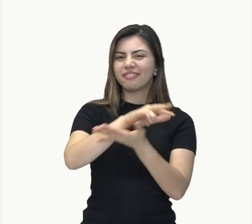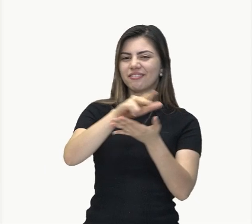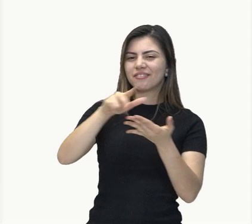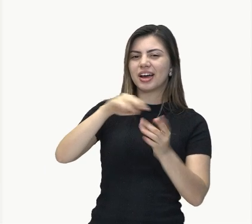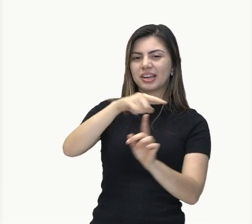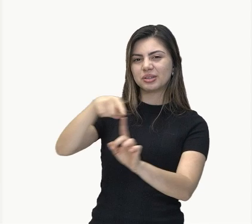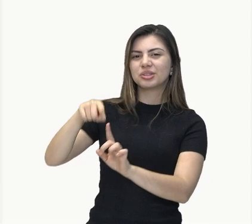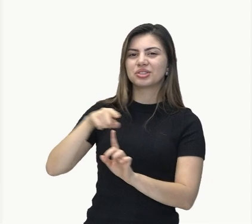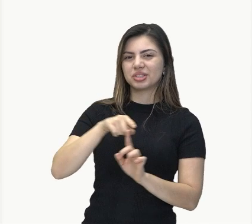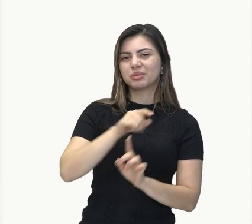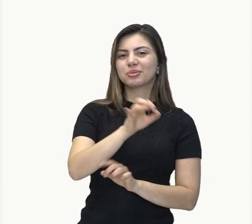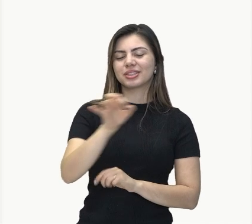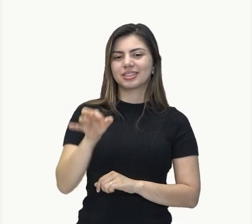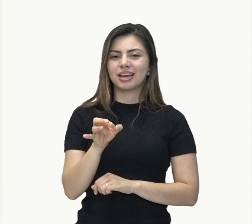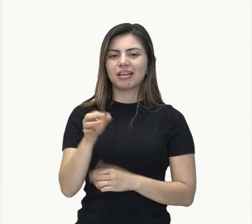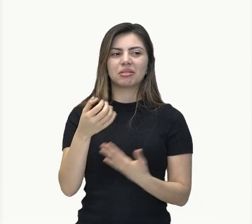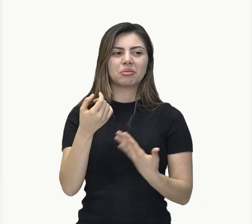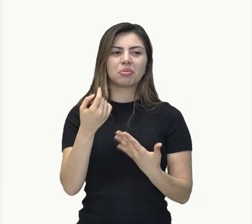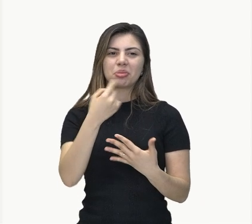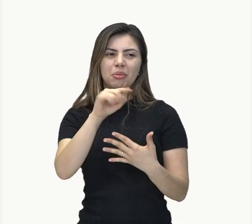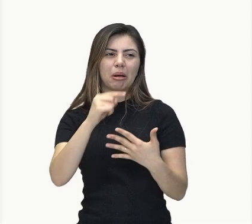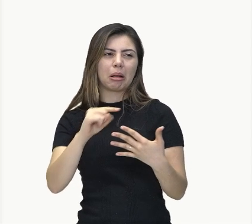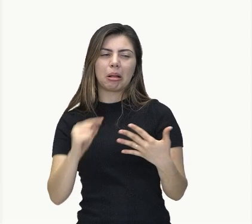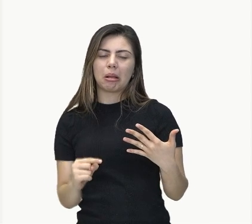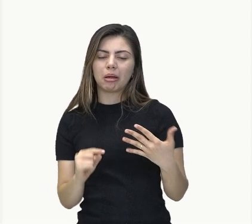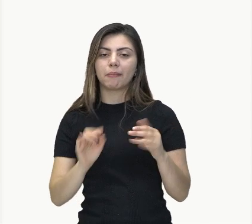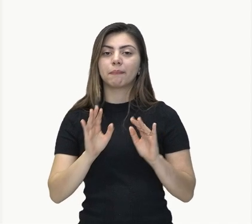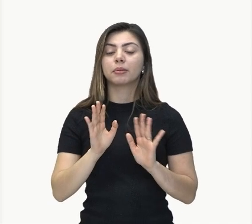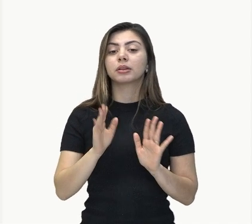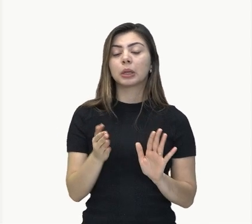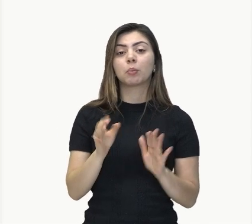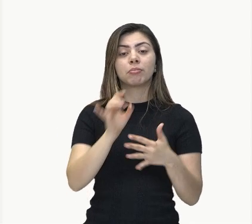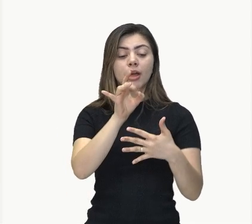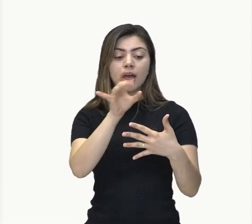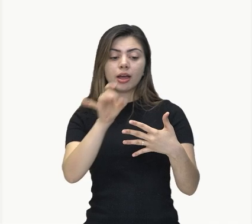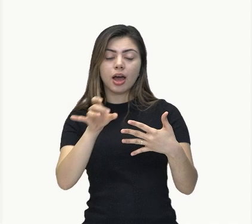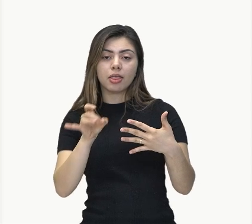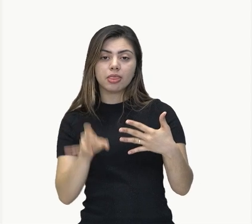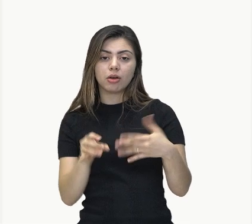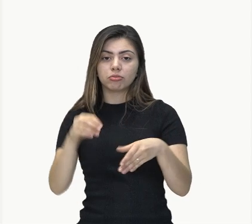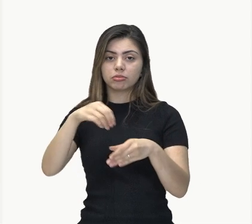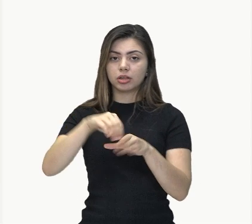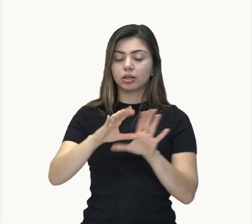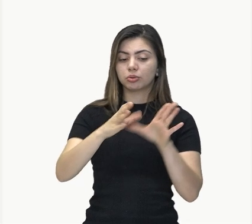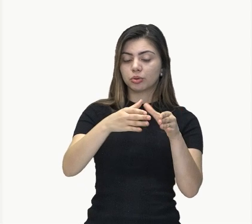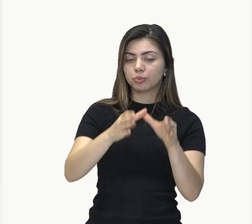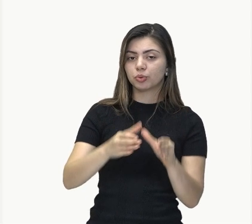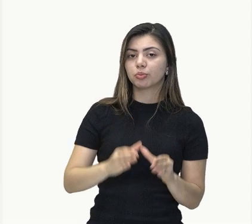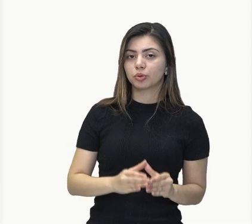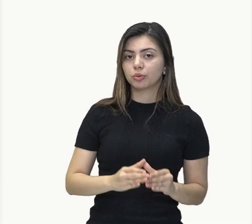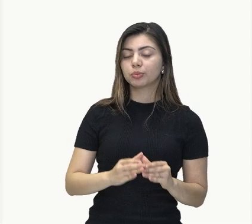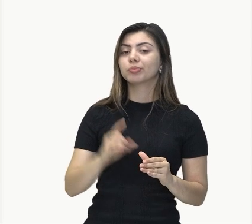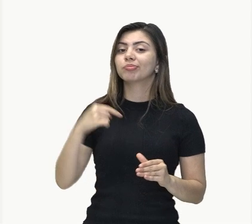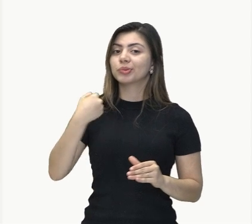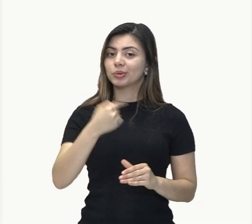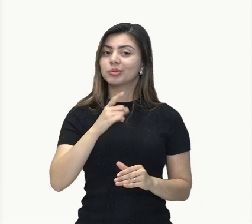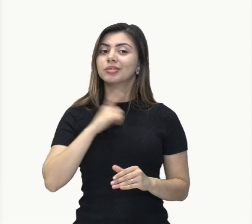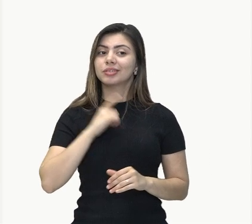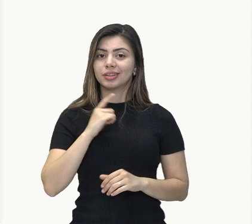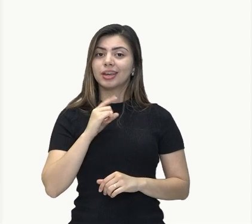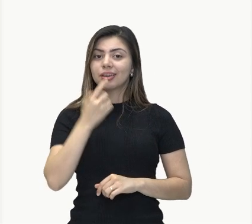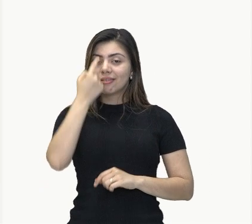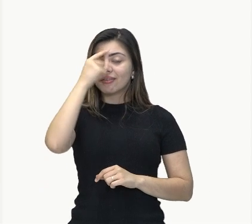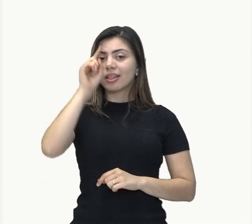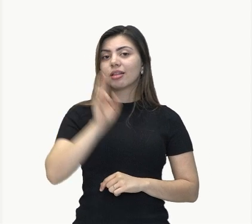alcinos, alcadienos, ciclanos, ciclenos. Para cada grupo desse, gente, eu tenho uma